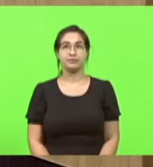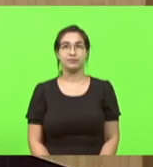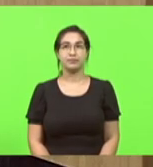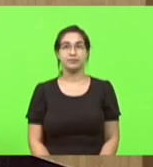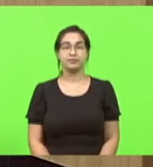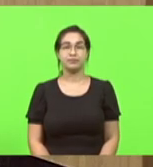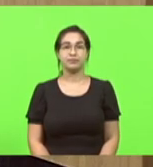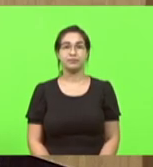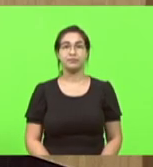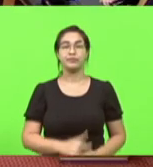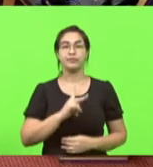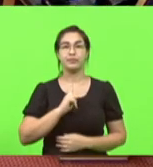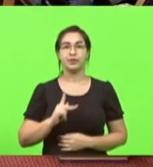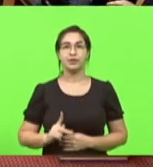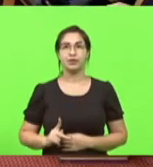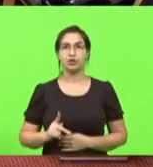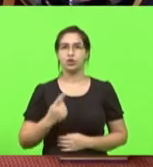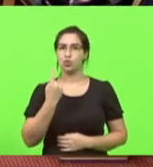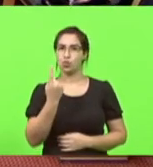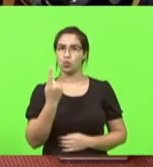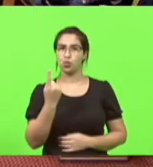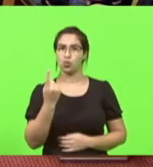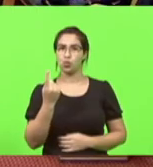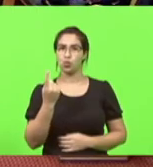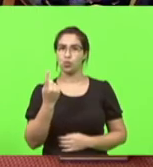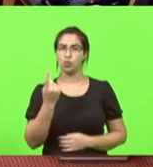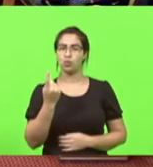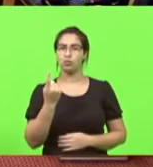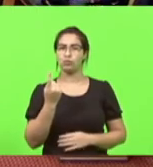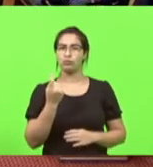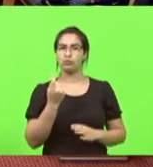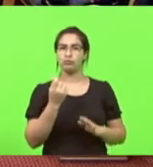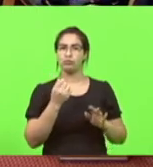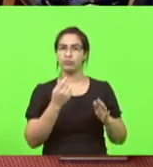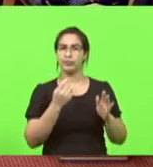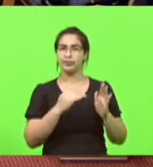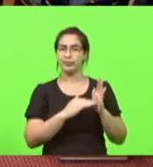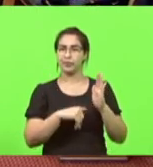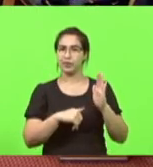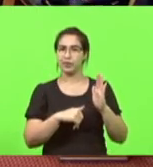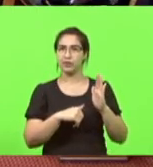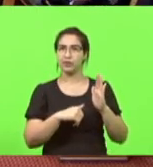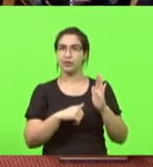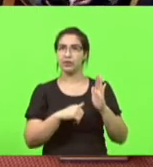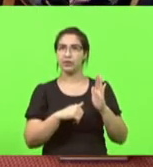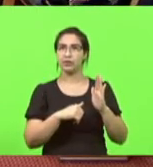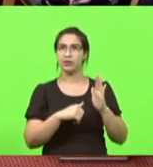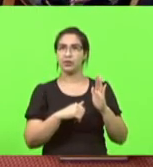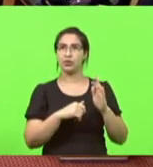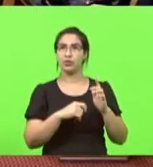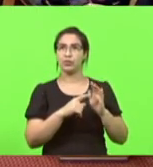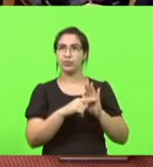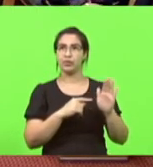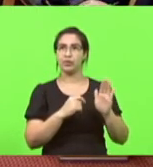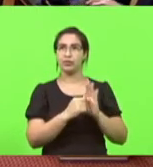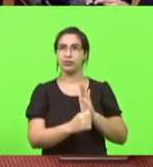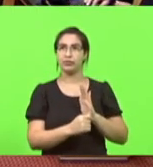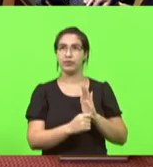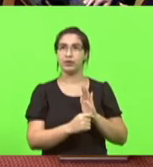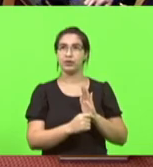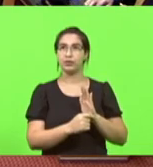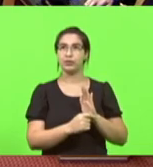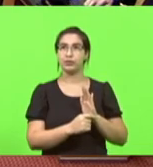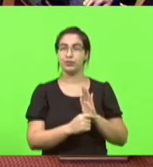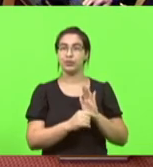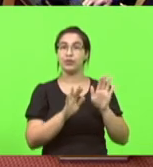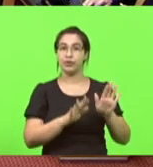Presidente, um mantém o veto e 2 derruba o veto. Eu peço perfeitamente, deputado. 2, por favor. Para derrubar em o respeito veto. Ao parlamento. Vossa